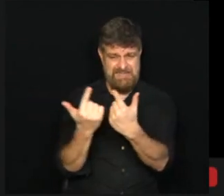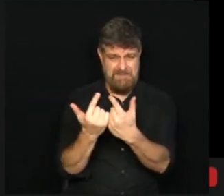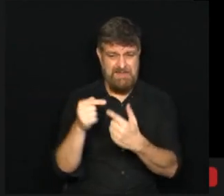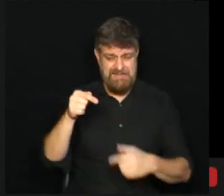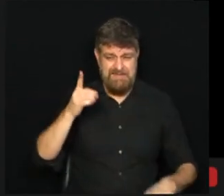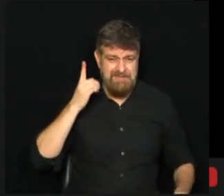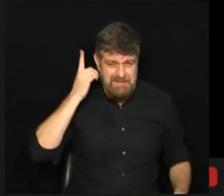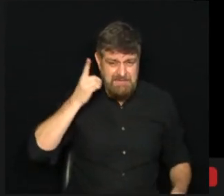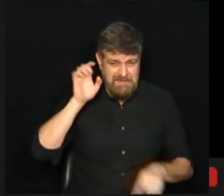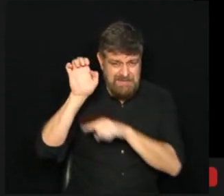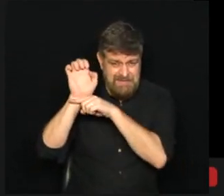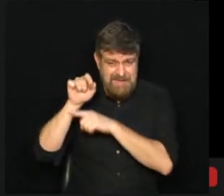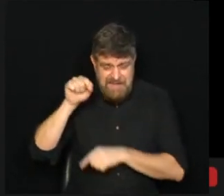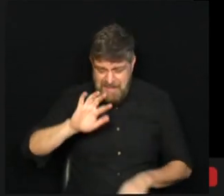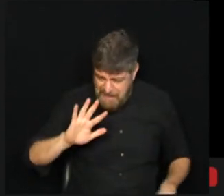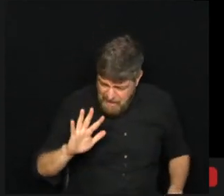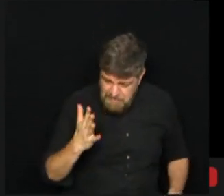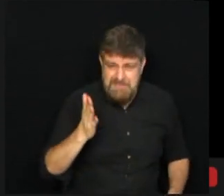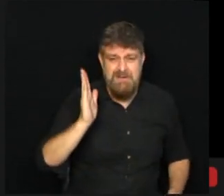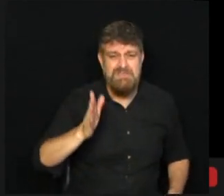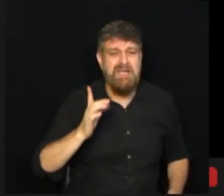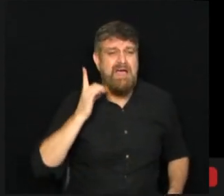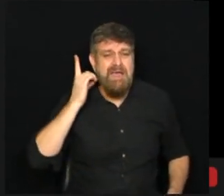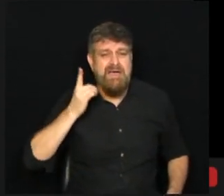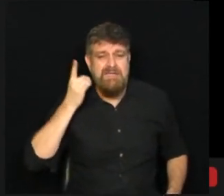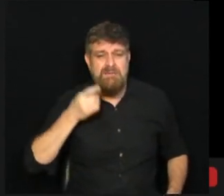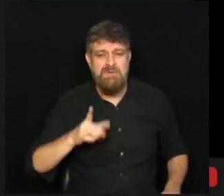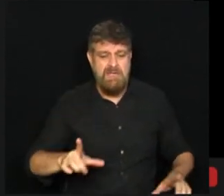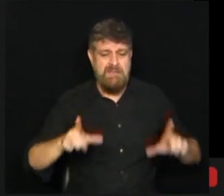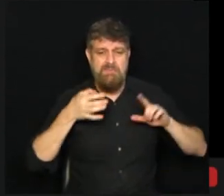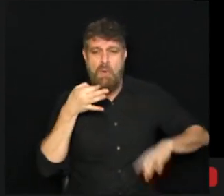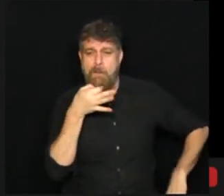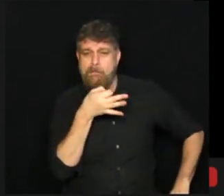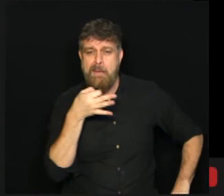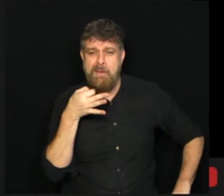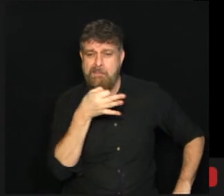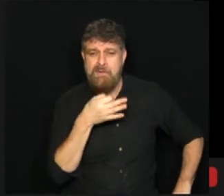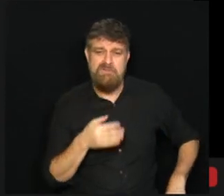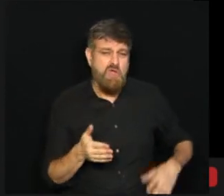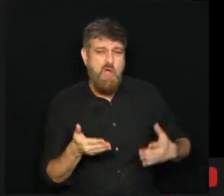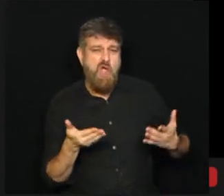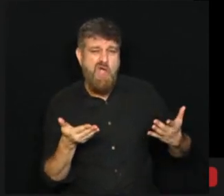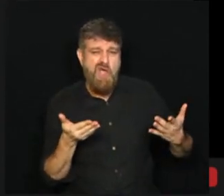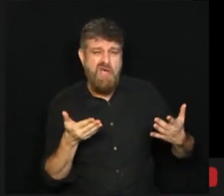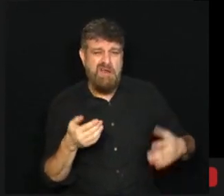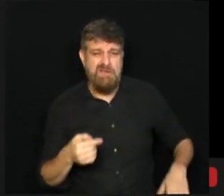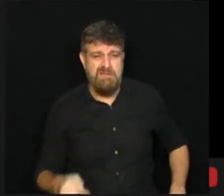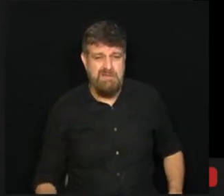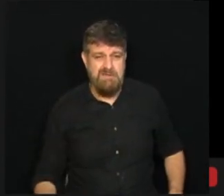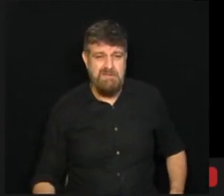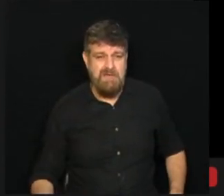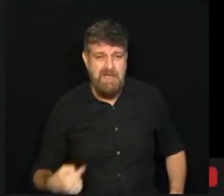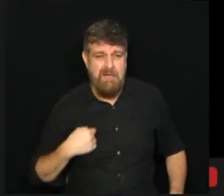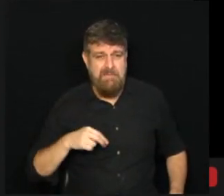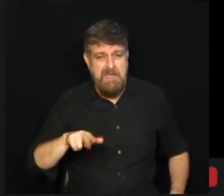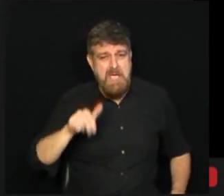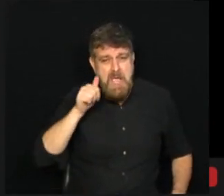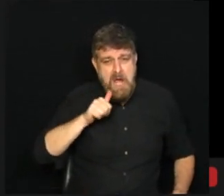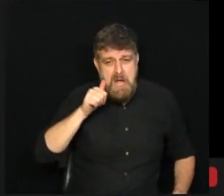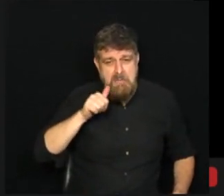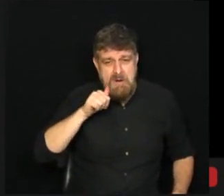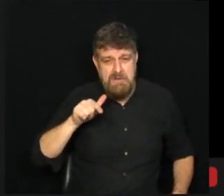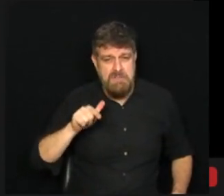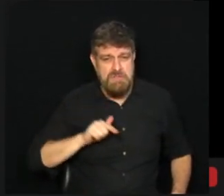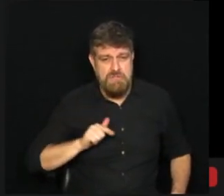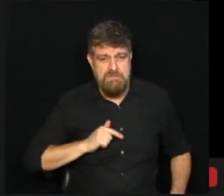tivemos episódios de deputado falar no plenário que, olha, se a minha irmã estiver